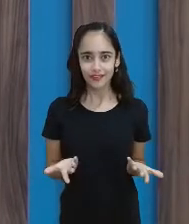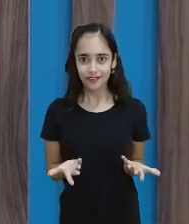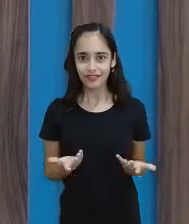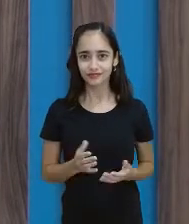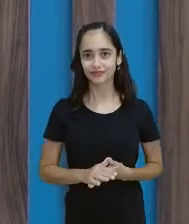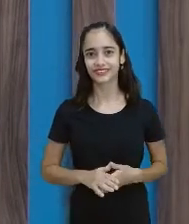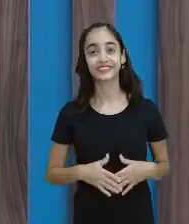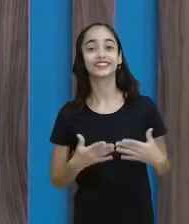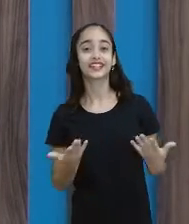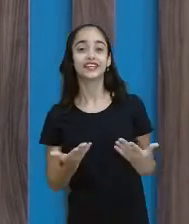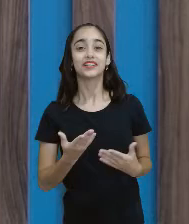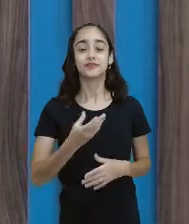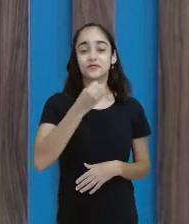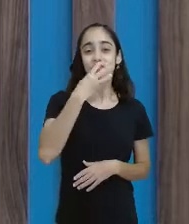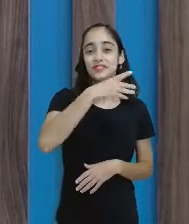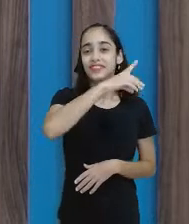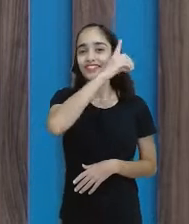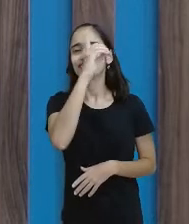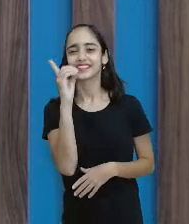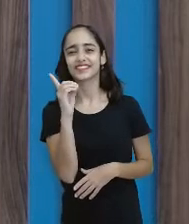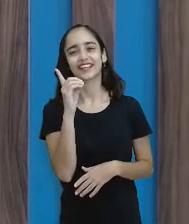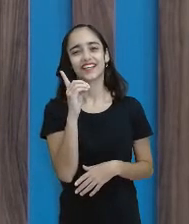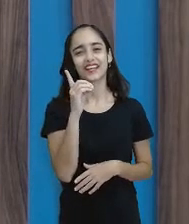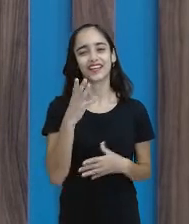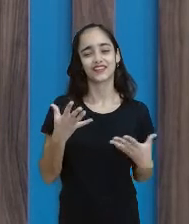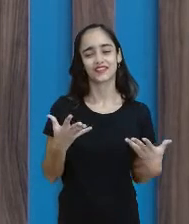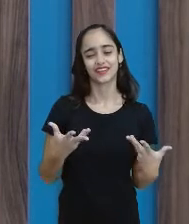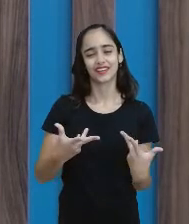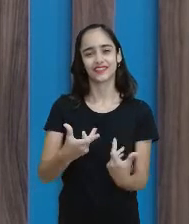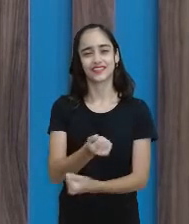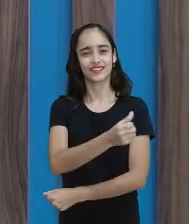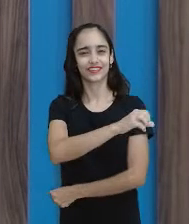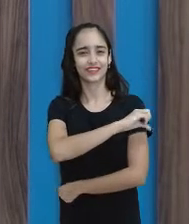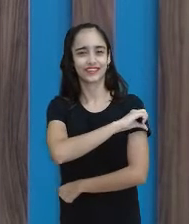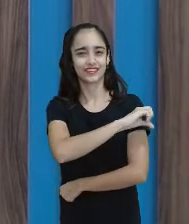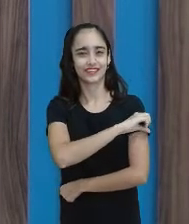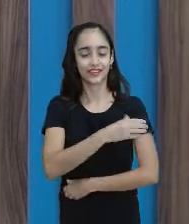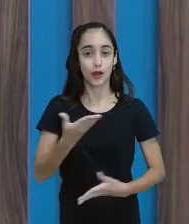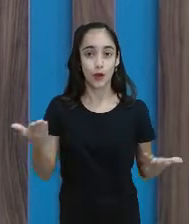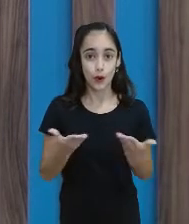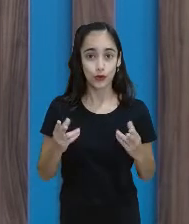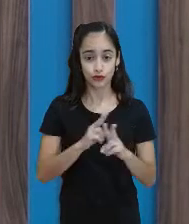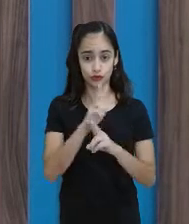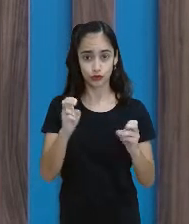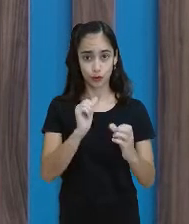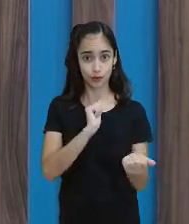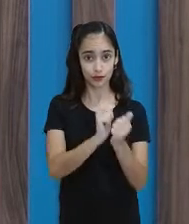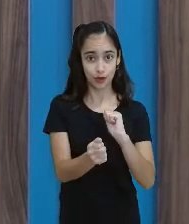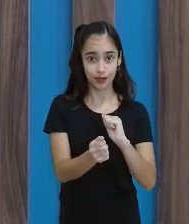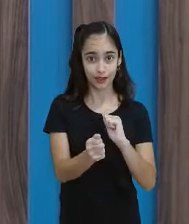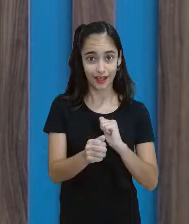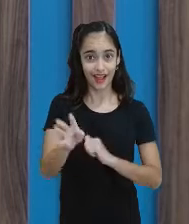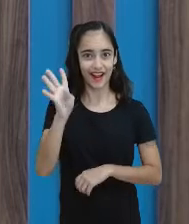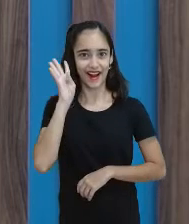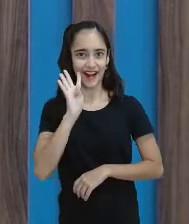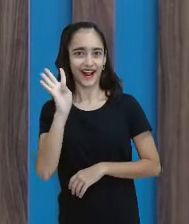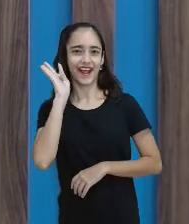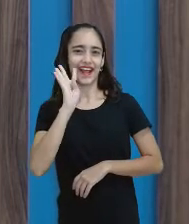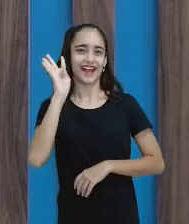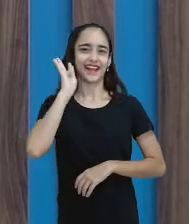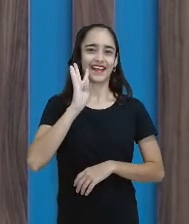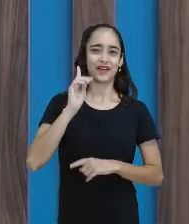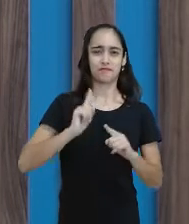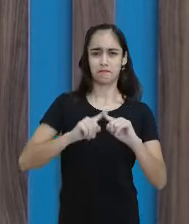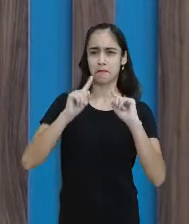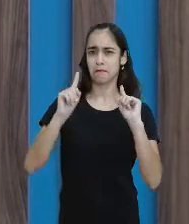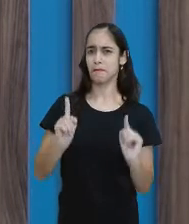lindo, maravilhoso. Estou maravilhoso aqui porque estou falando aí de esportes, né? É massa, né? Só que esse esporte não é pra mim, não.